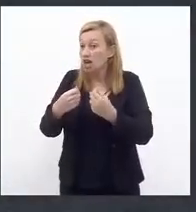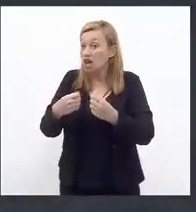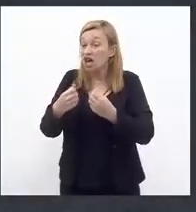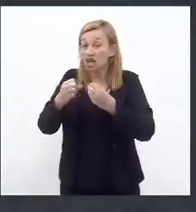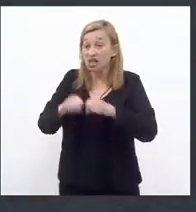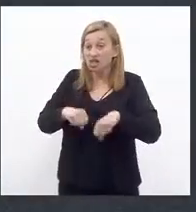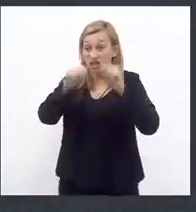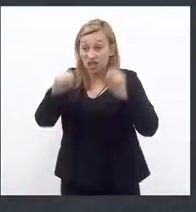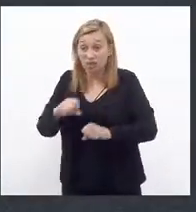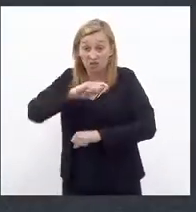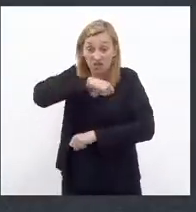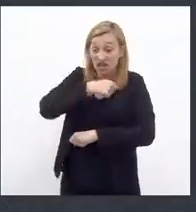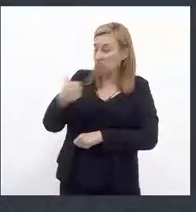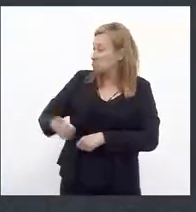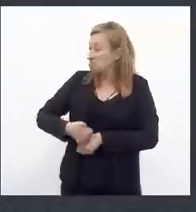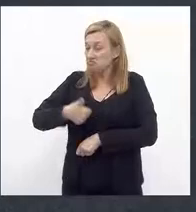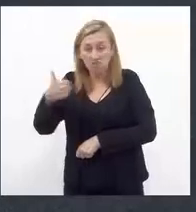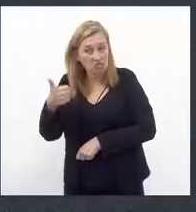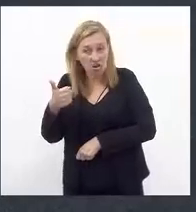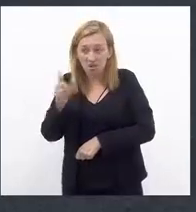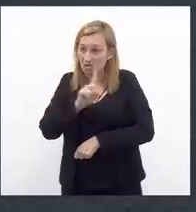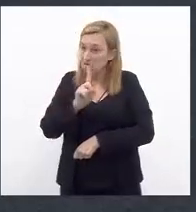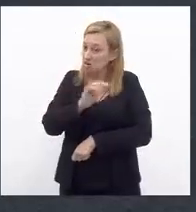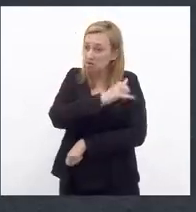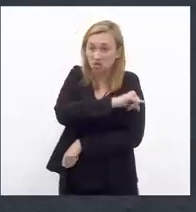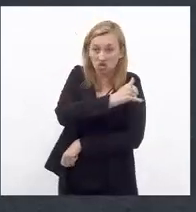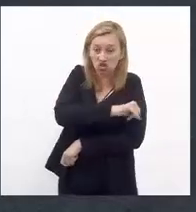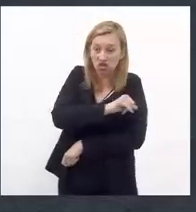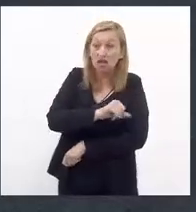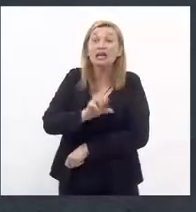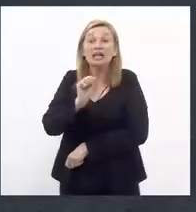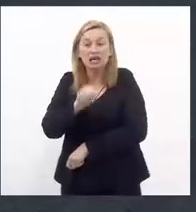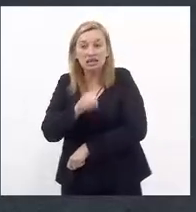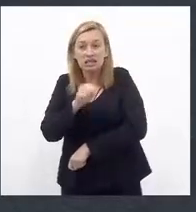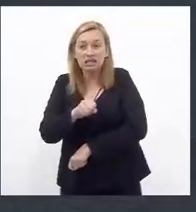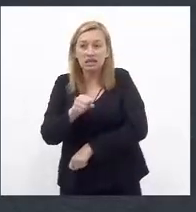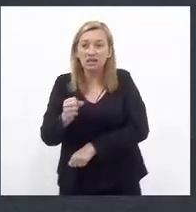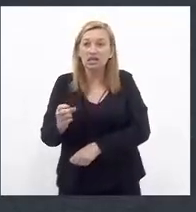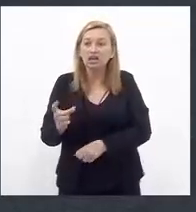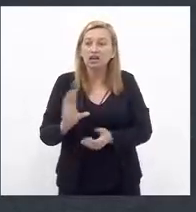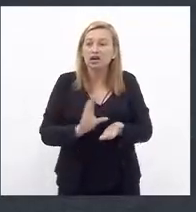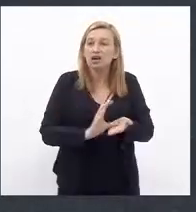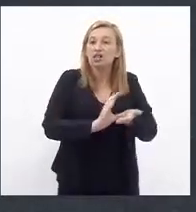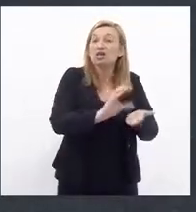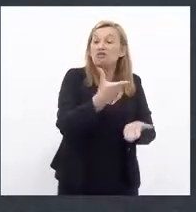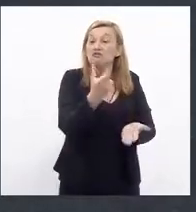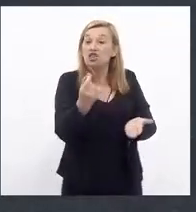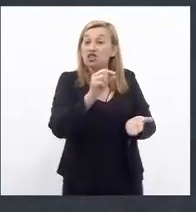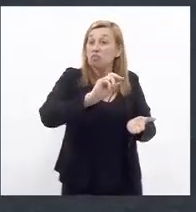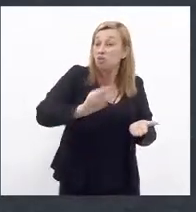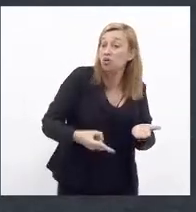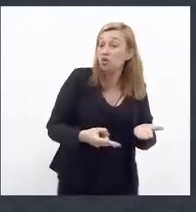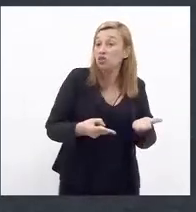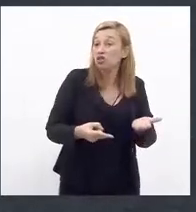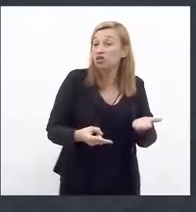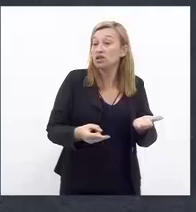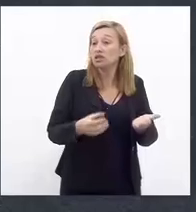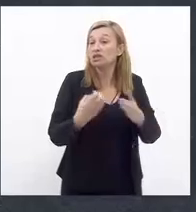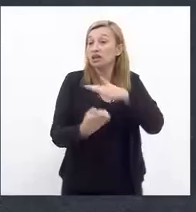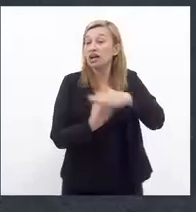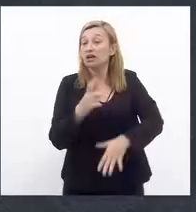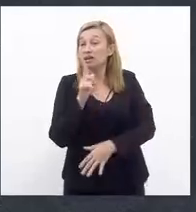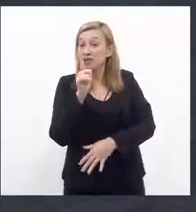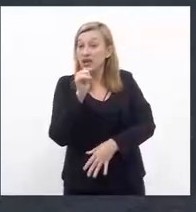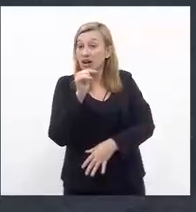Esse regime resolve sim o repasse de 20 milhões da Cedae para o governo